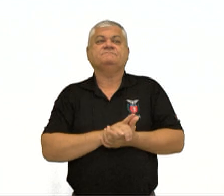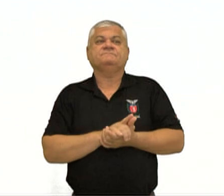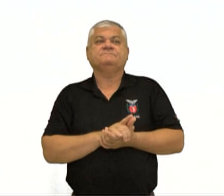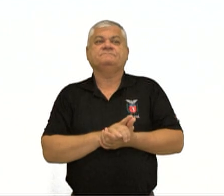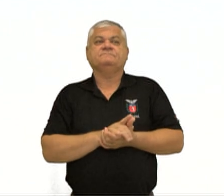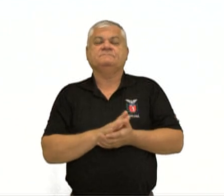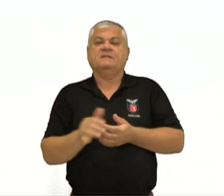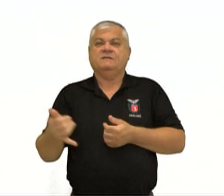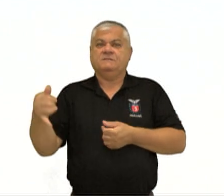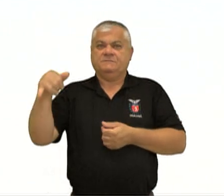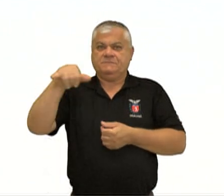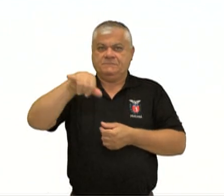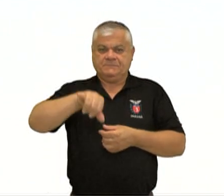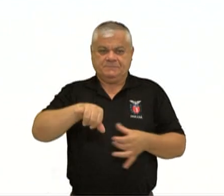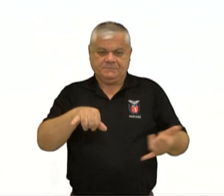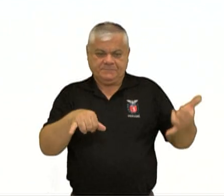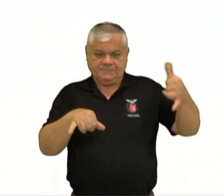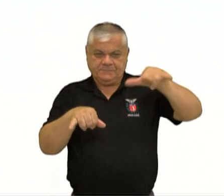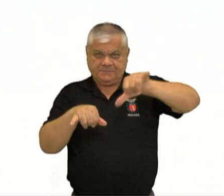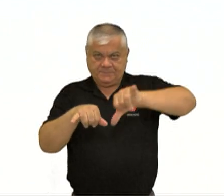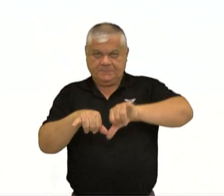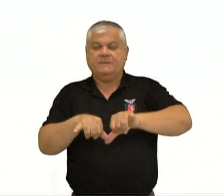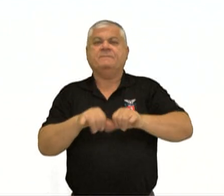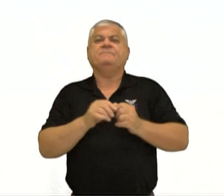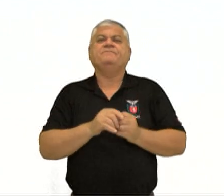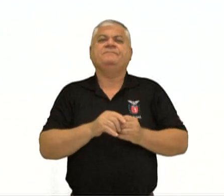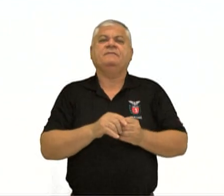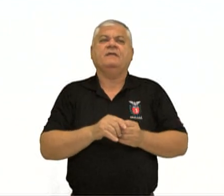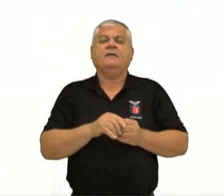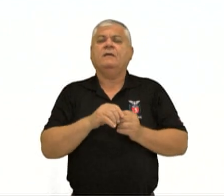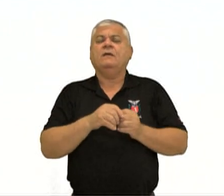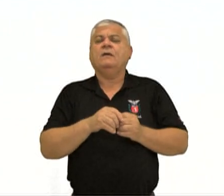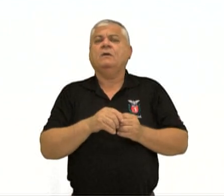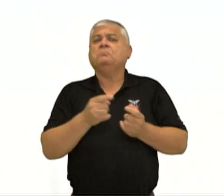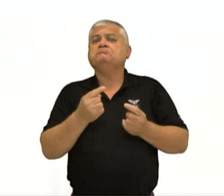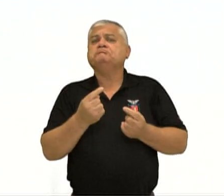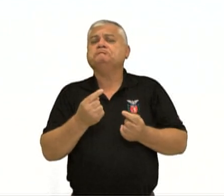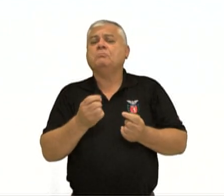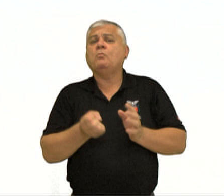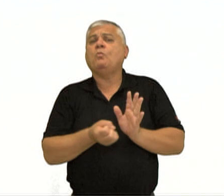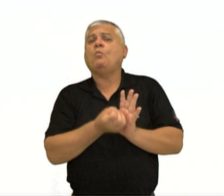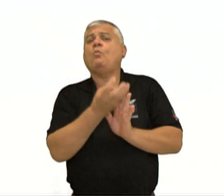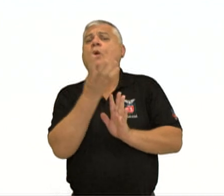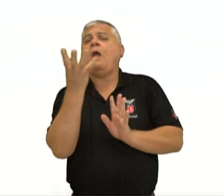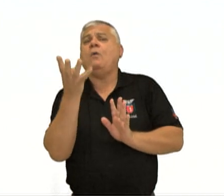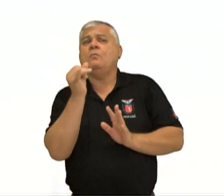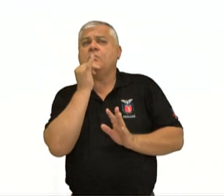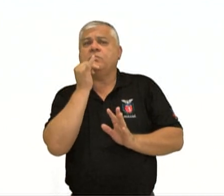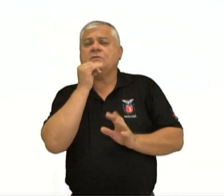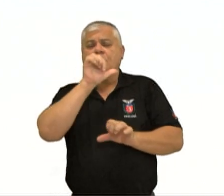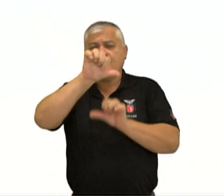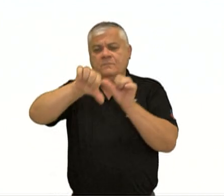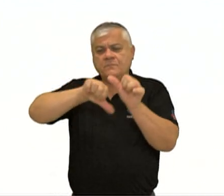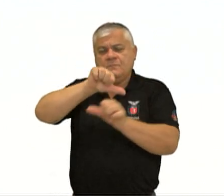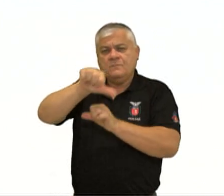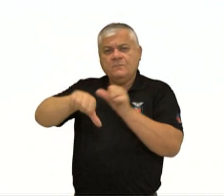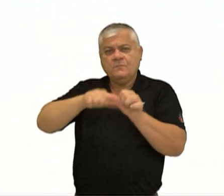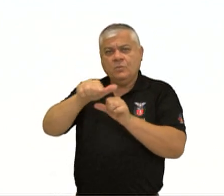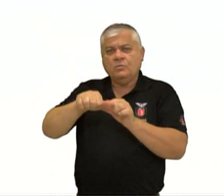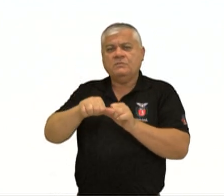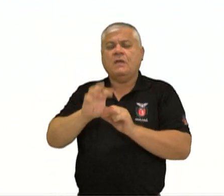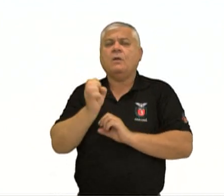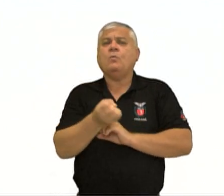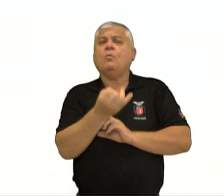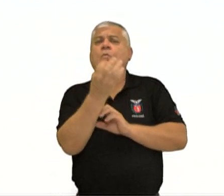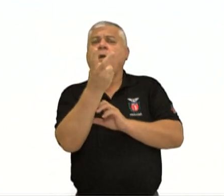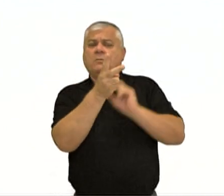de uma solução pela adição de solvente, diga quais das grandezas a seguir se alteram e quais permanecem